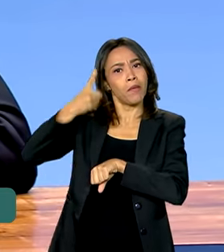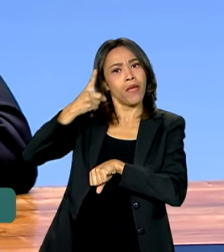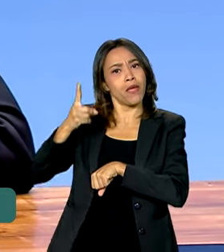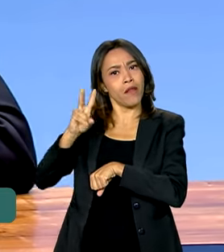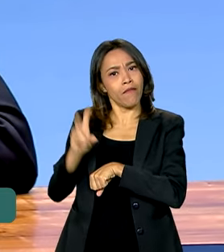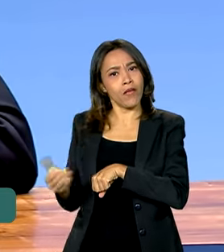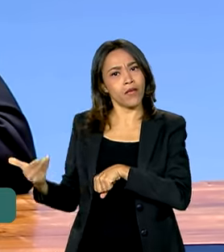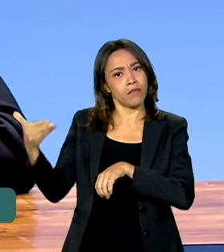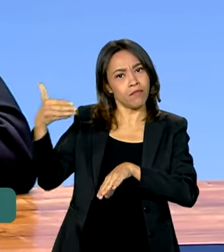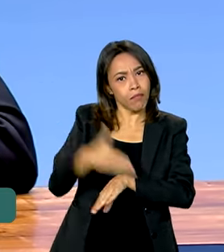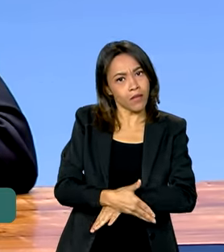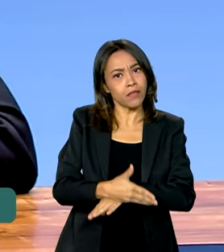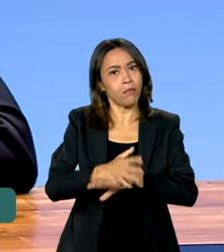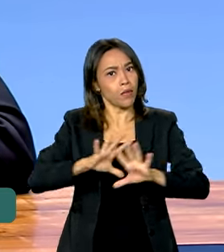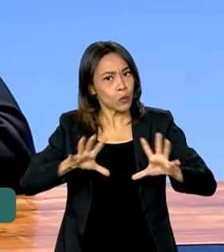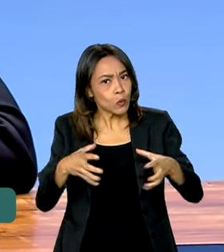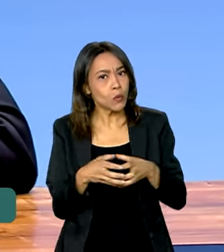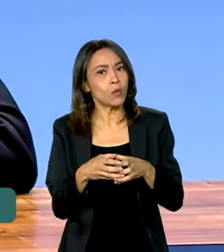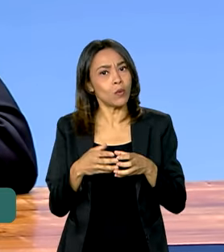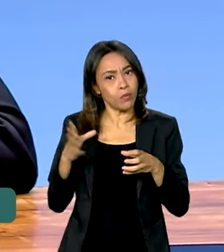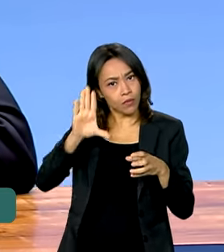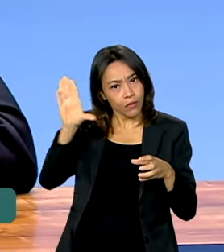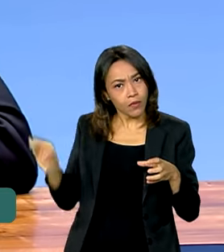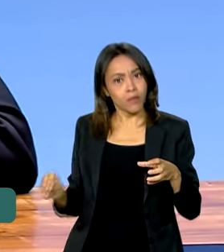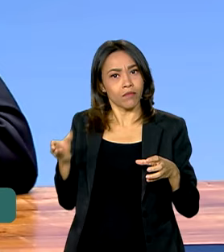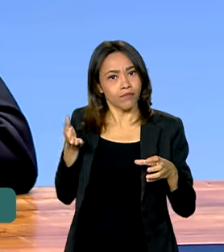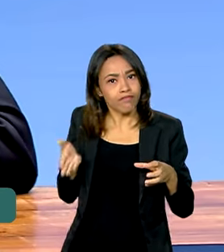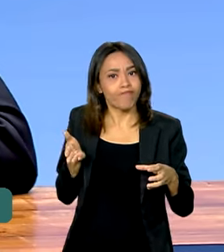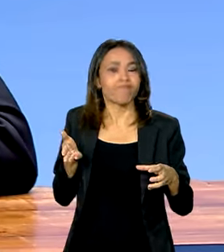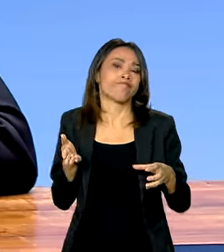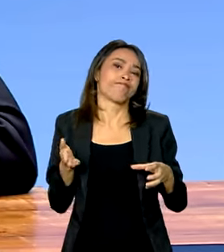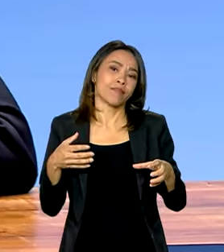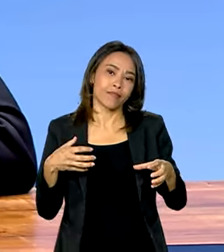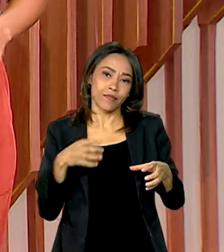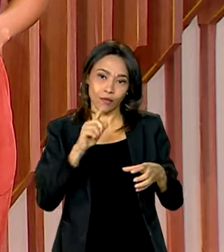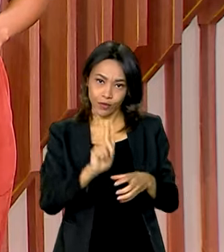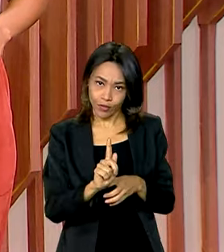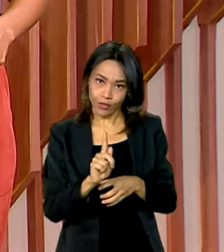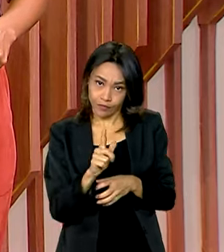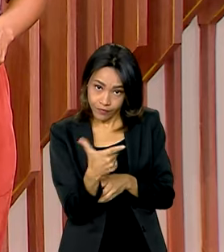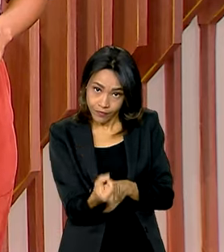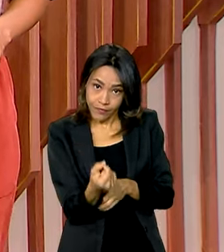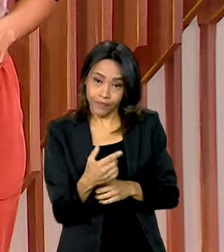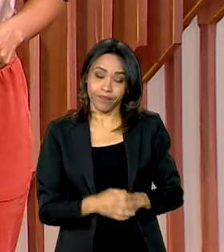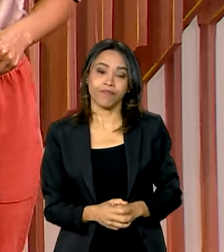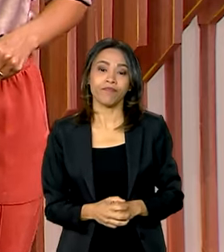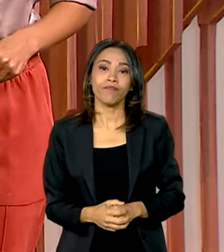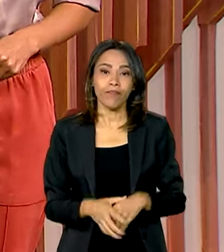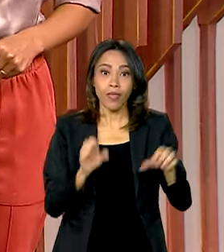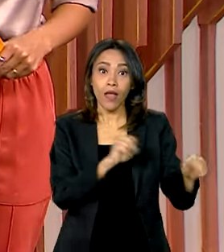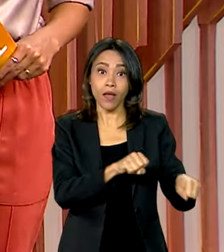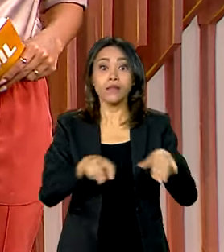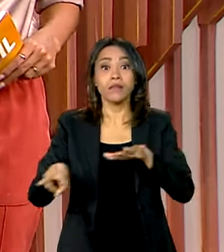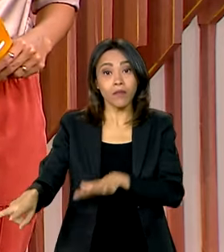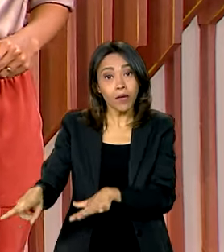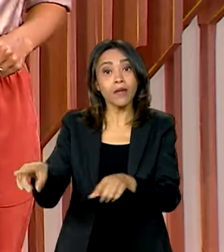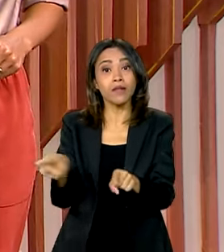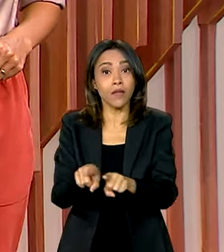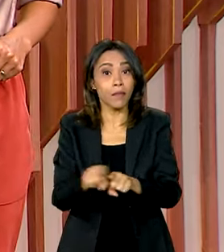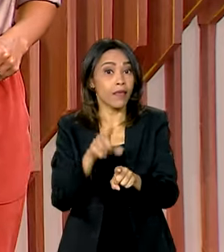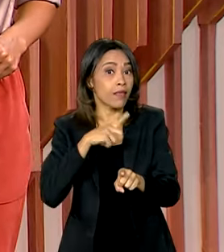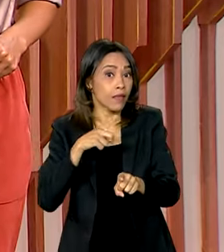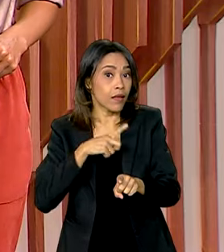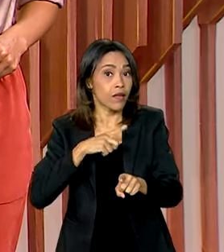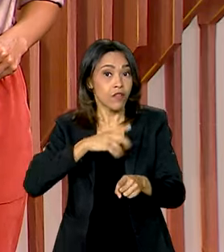as reuniões como um membro pleno do G20. E a semana começou também com as prioridades